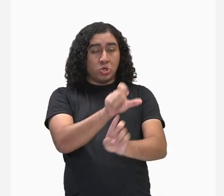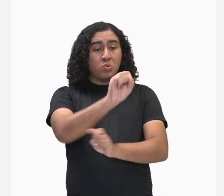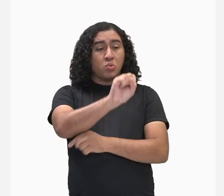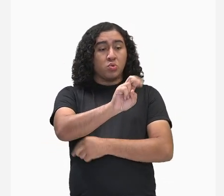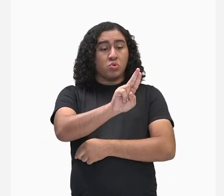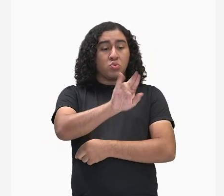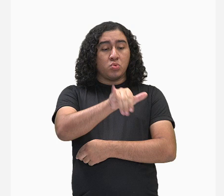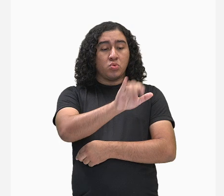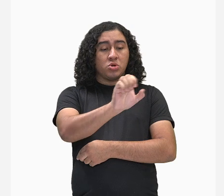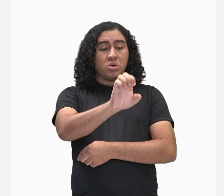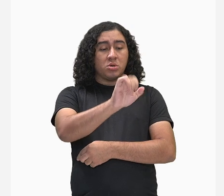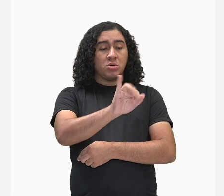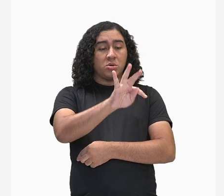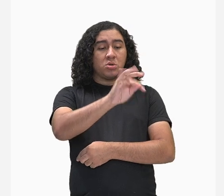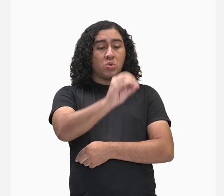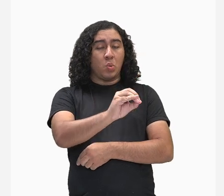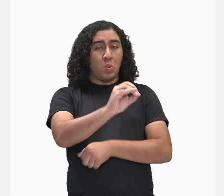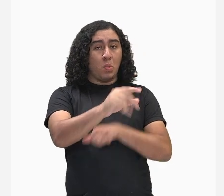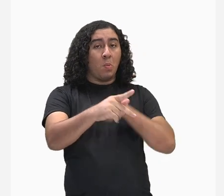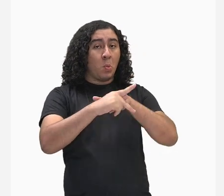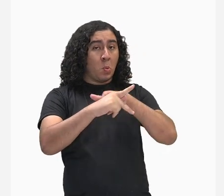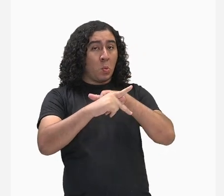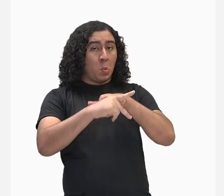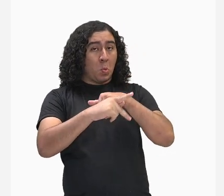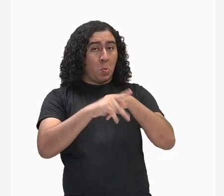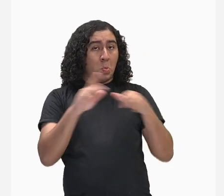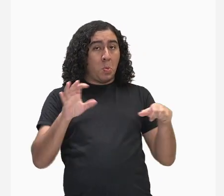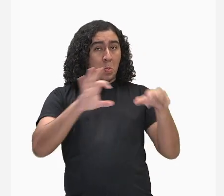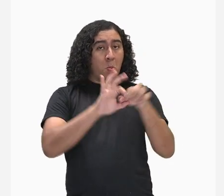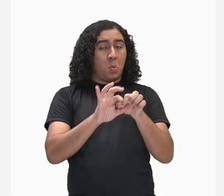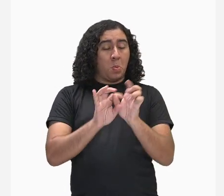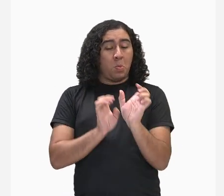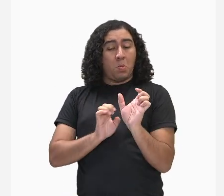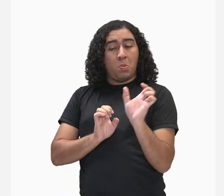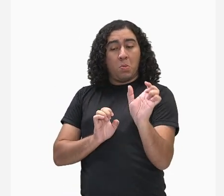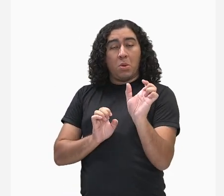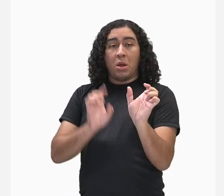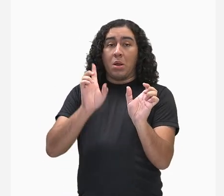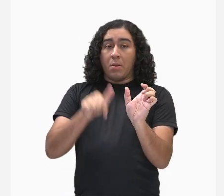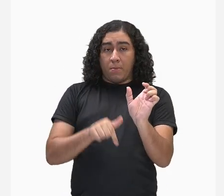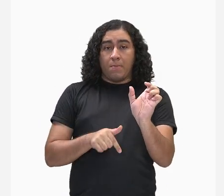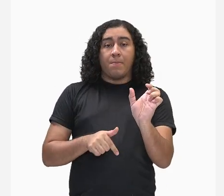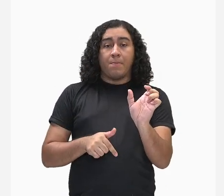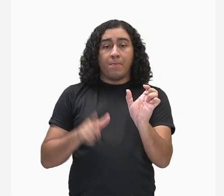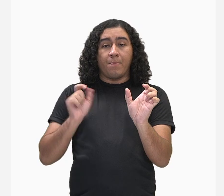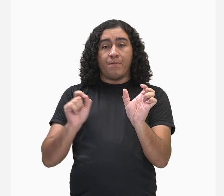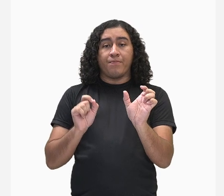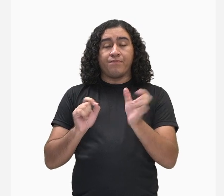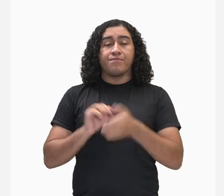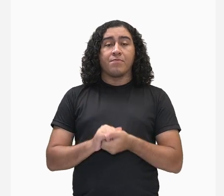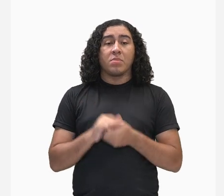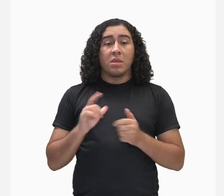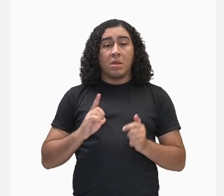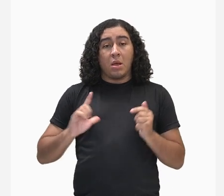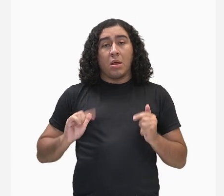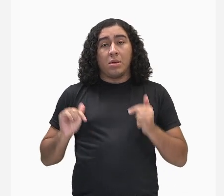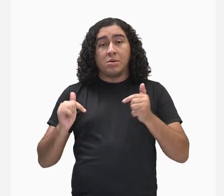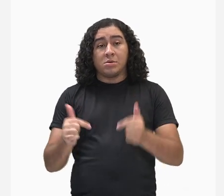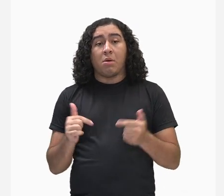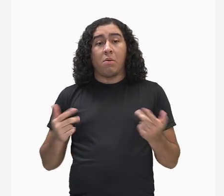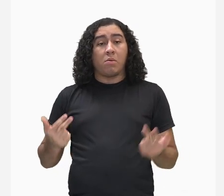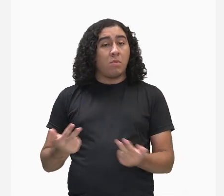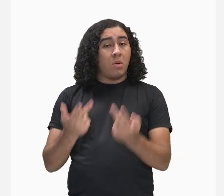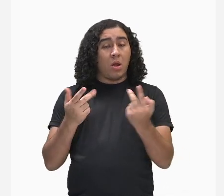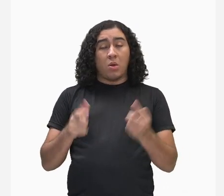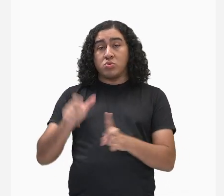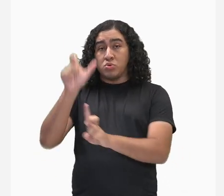sujeito, pronomes sujeitos, é um plural aqui, são pronomes que agem como